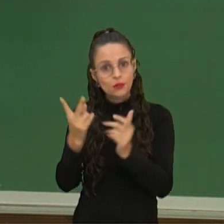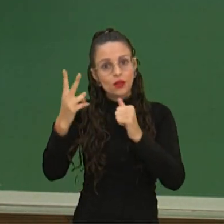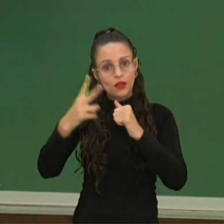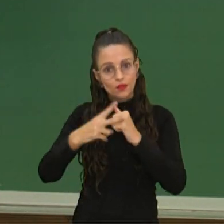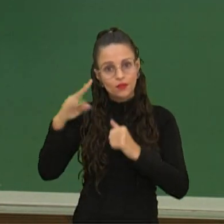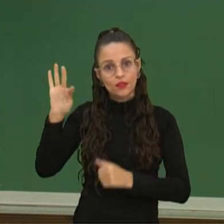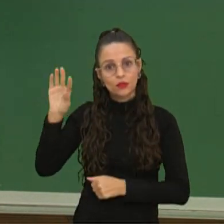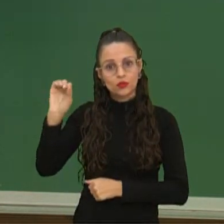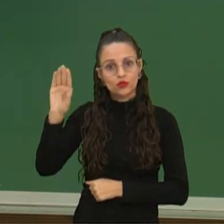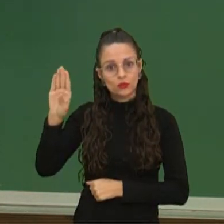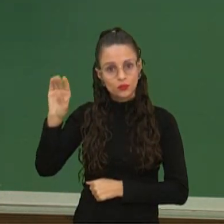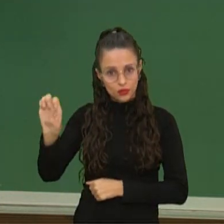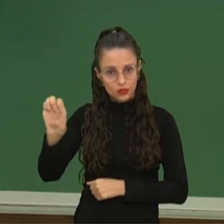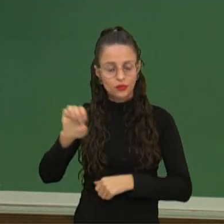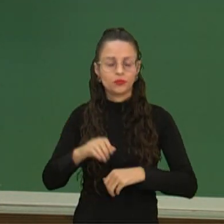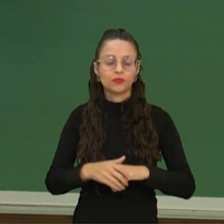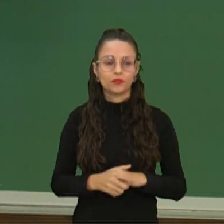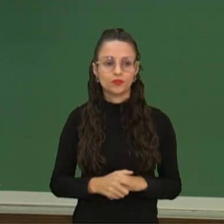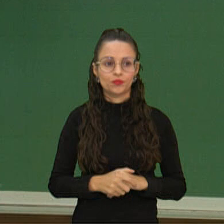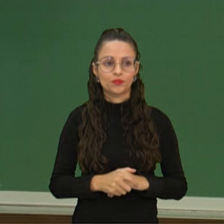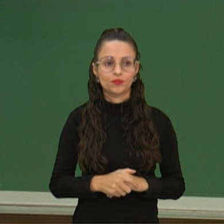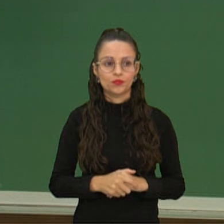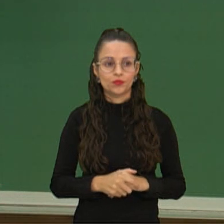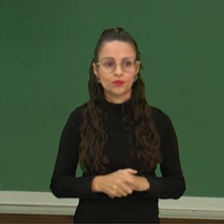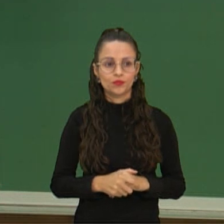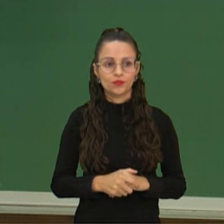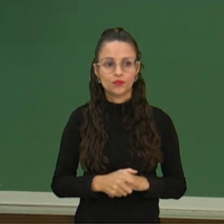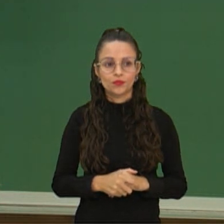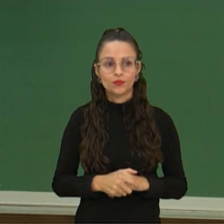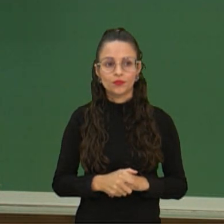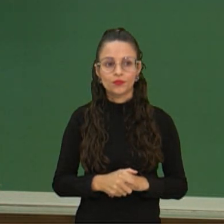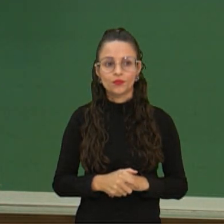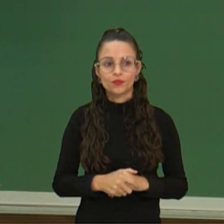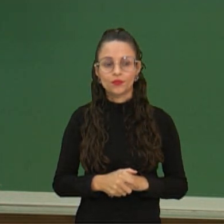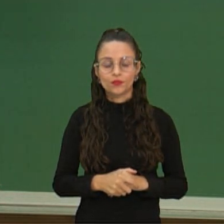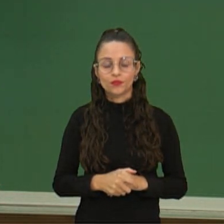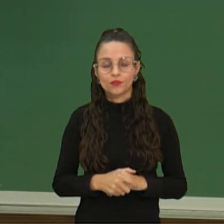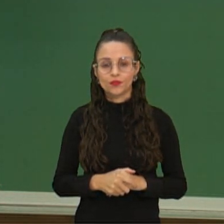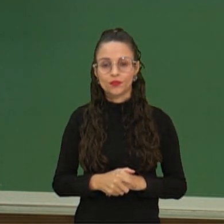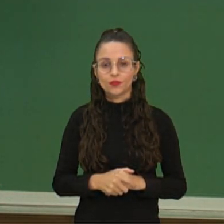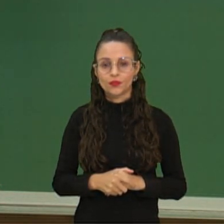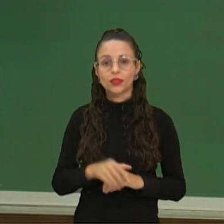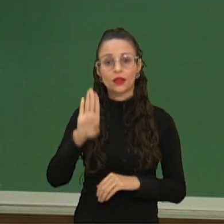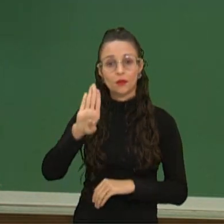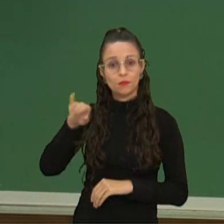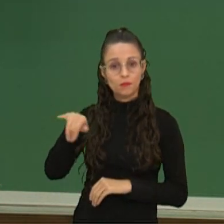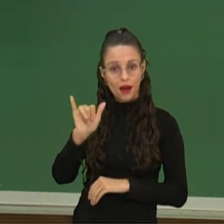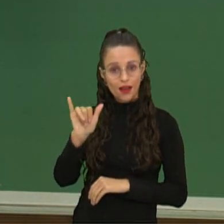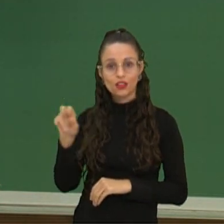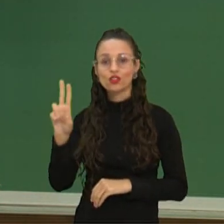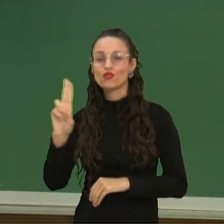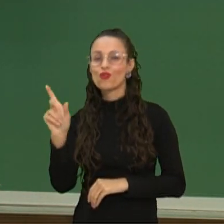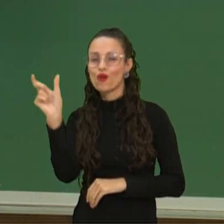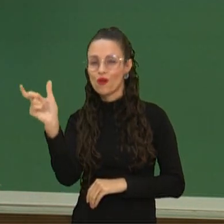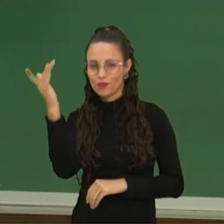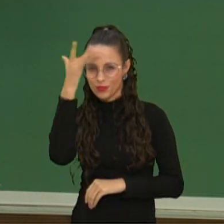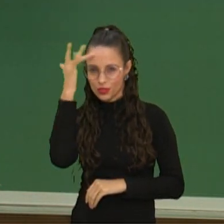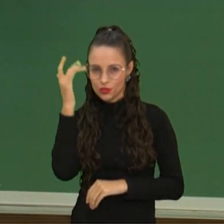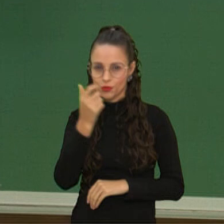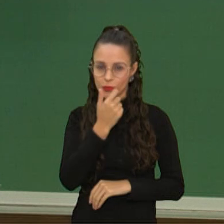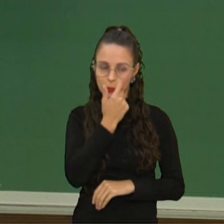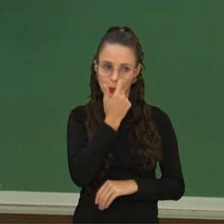lá. Solve, solved, na terceira coluna. Pelo Louis, by Louis.